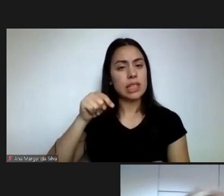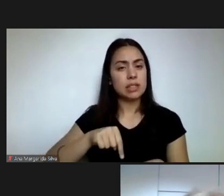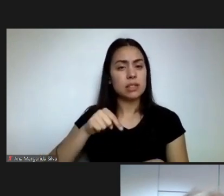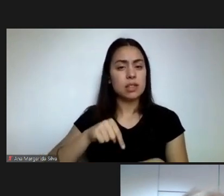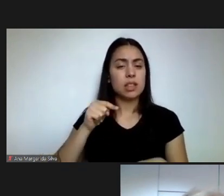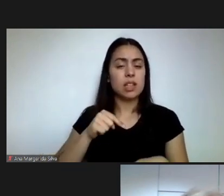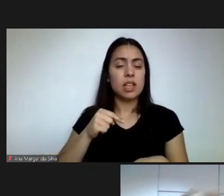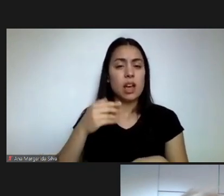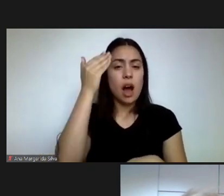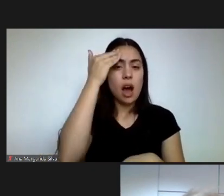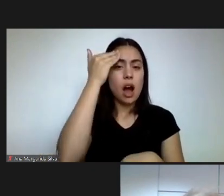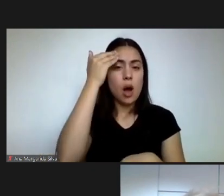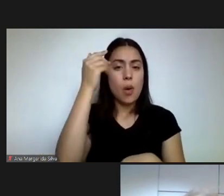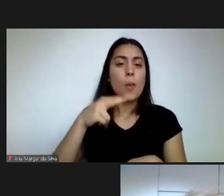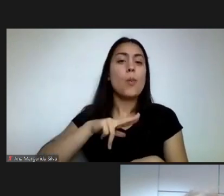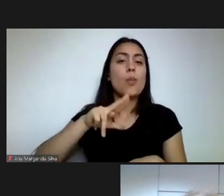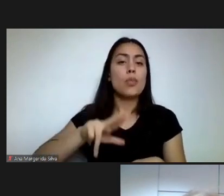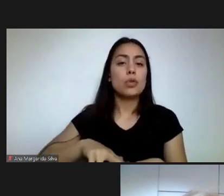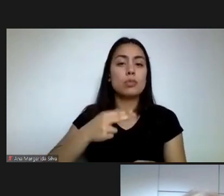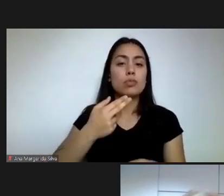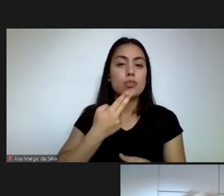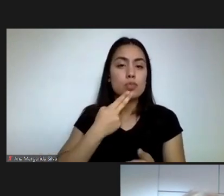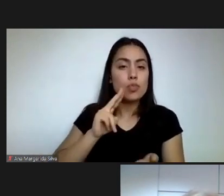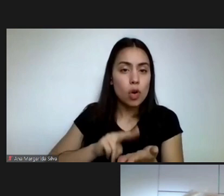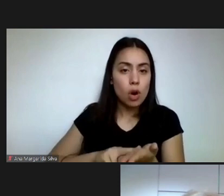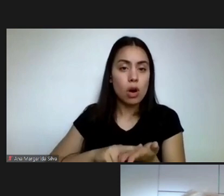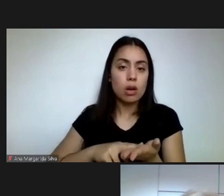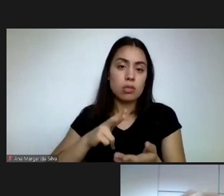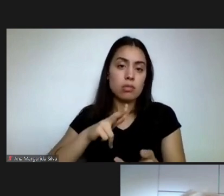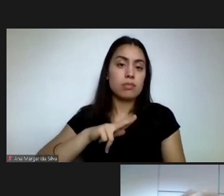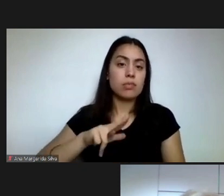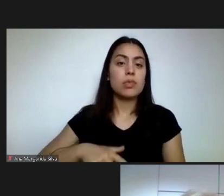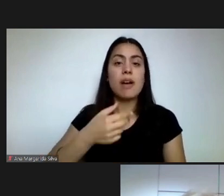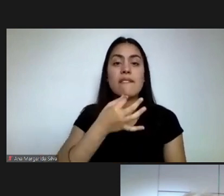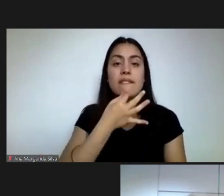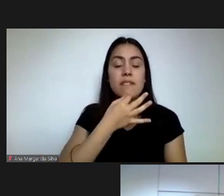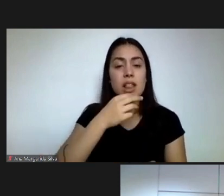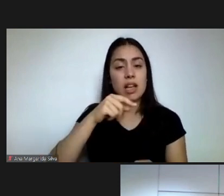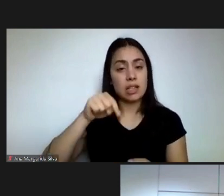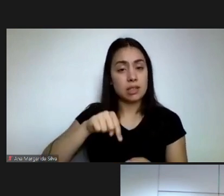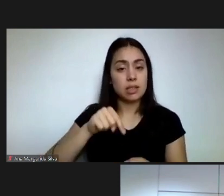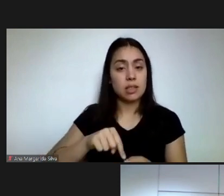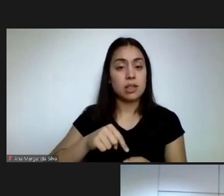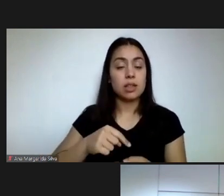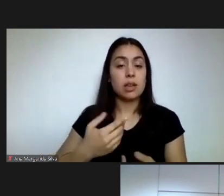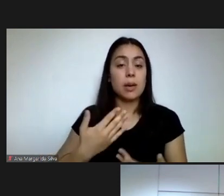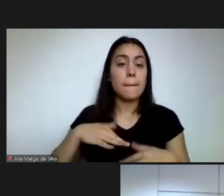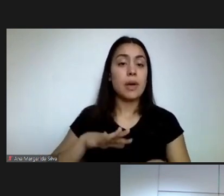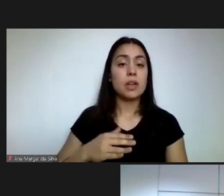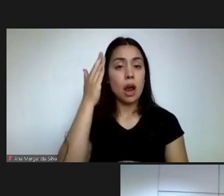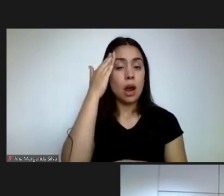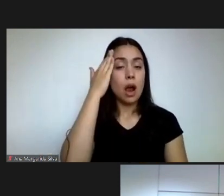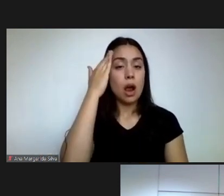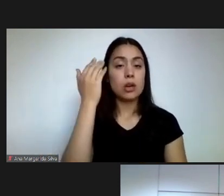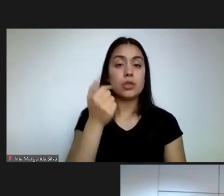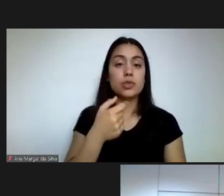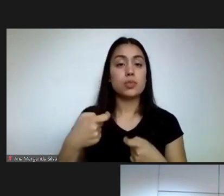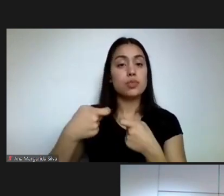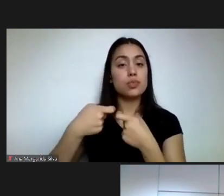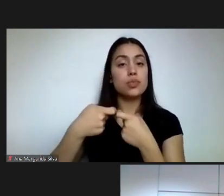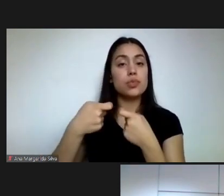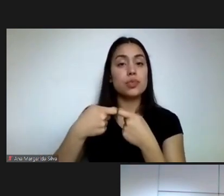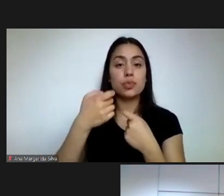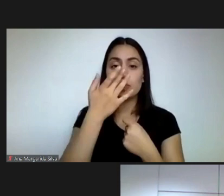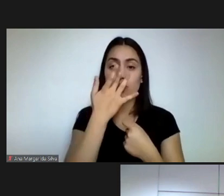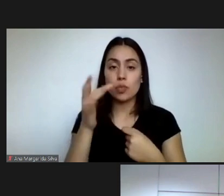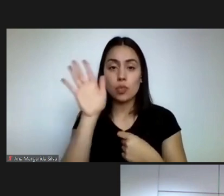correto será o de Portugal. Posteriormente, já na Faculdade de Direito, lembro que os meus colegas oriundos de outros países africanos e do Brasil tinham essa